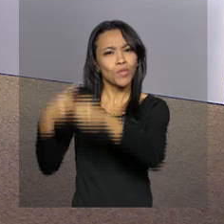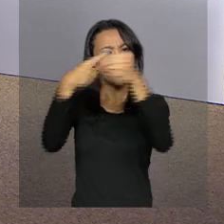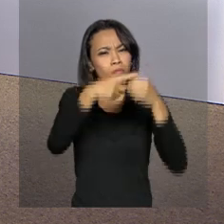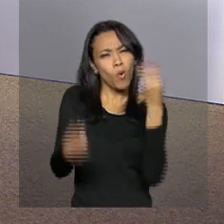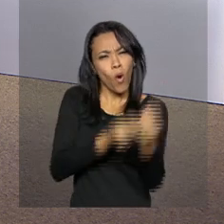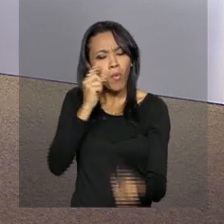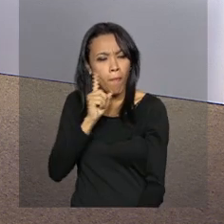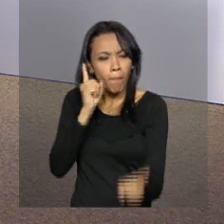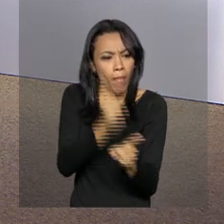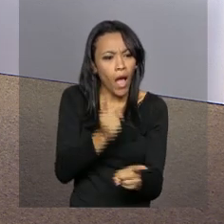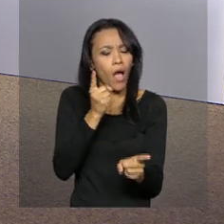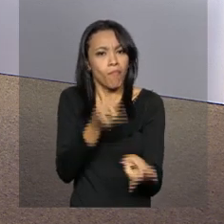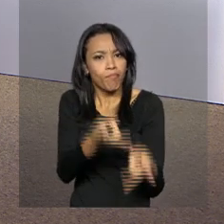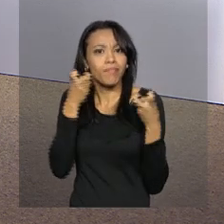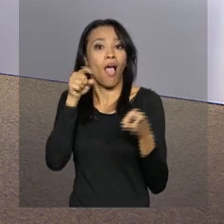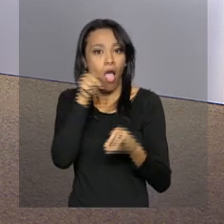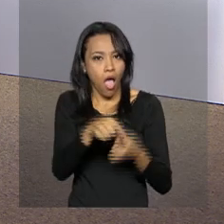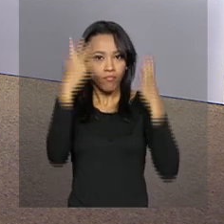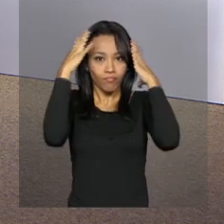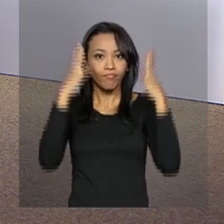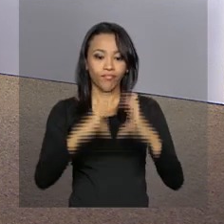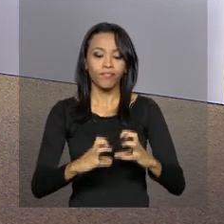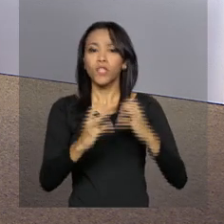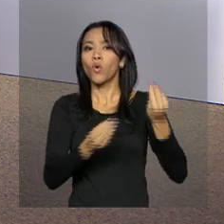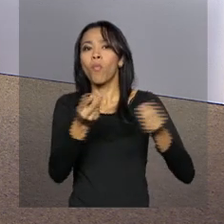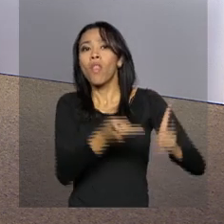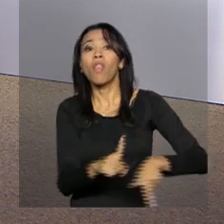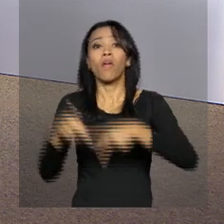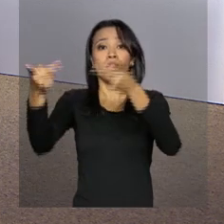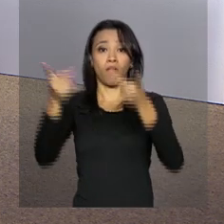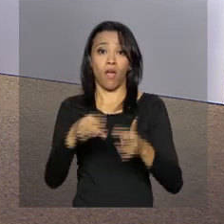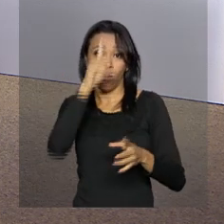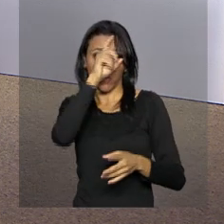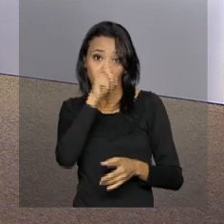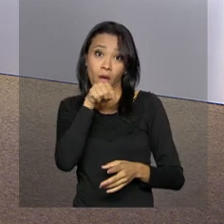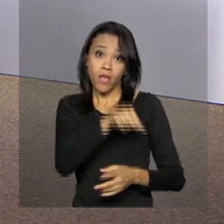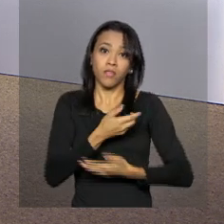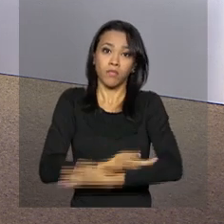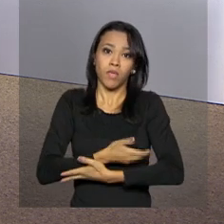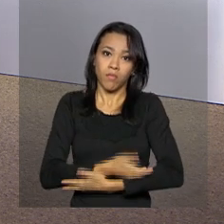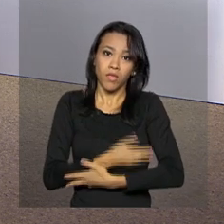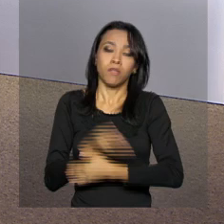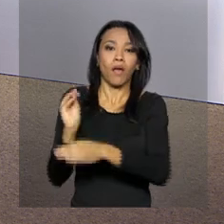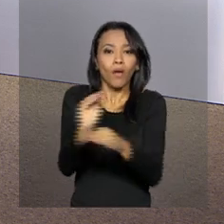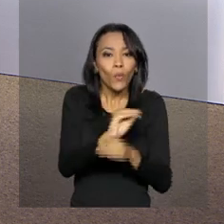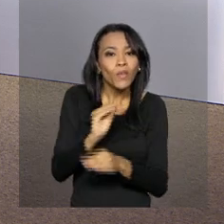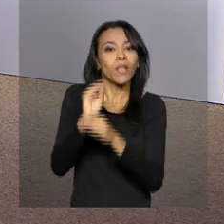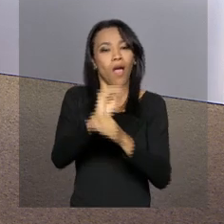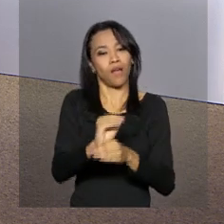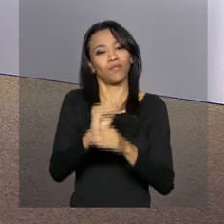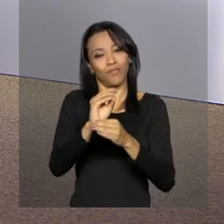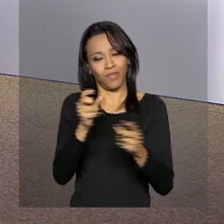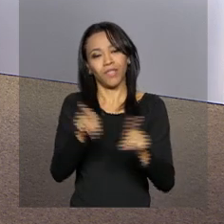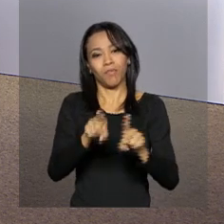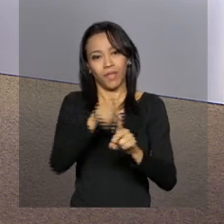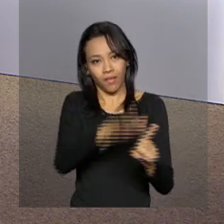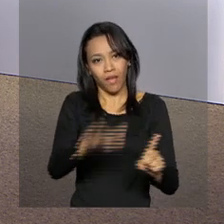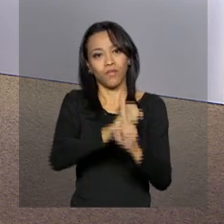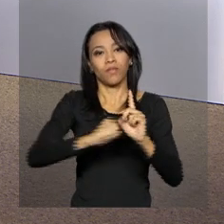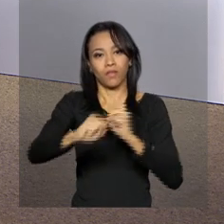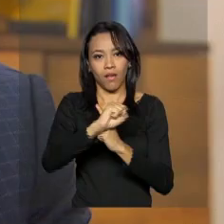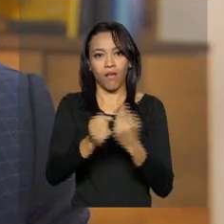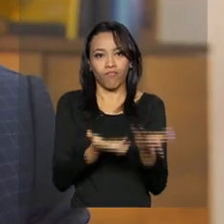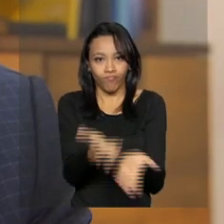diagnóstico e o encaminhamento desses bebês para tratamento e acolhimento nos serviços de saúde e de assistência